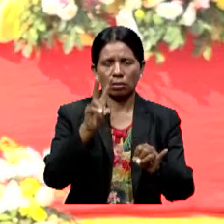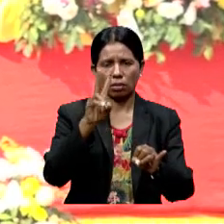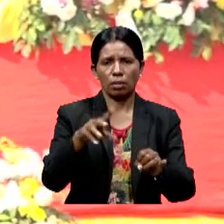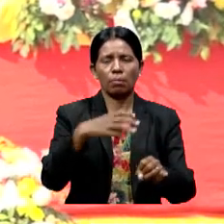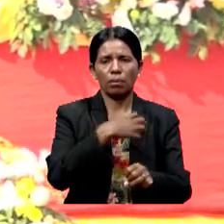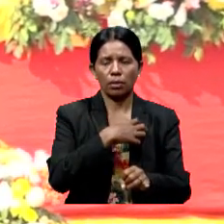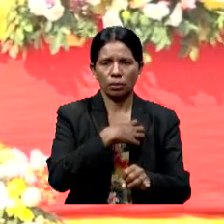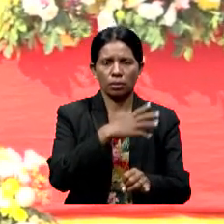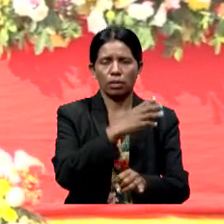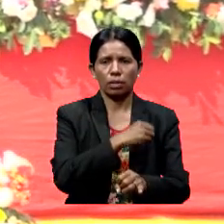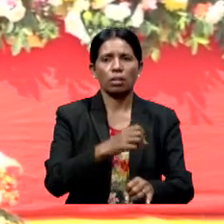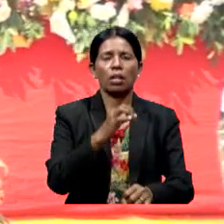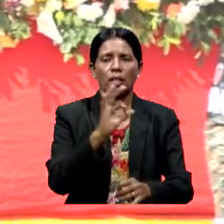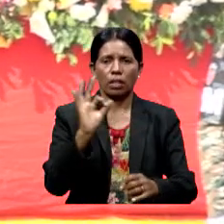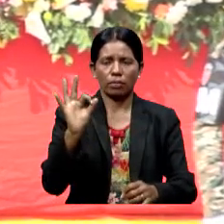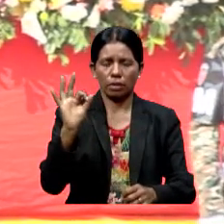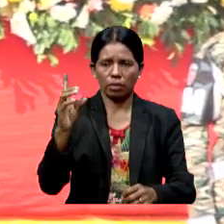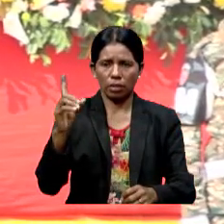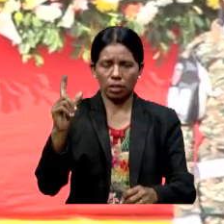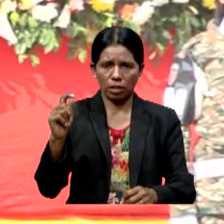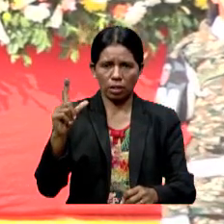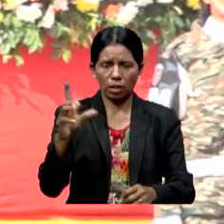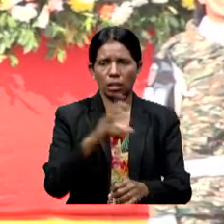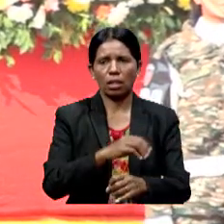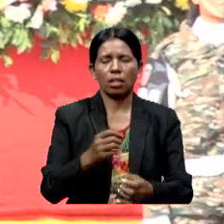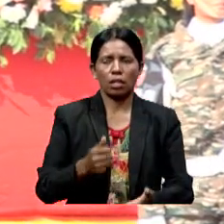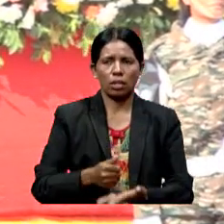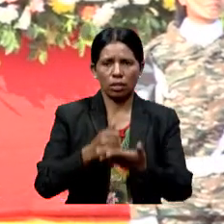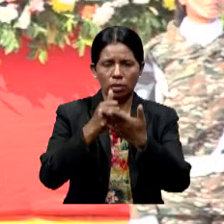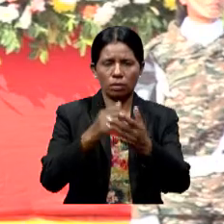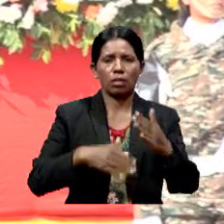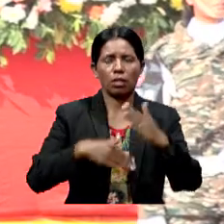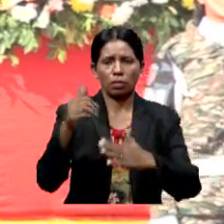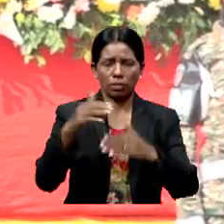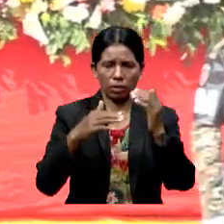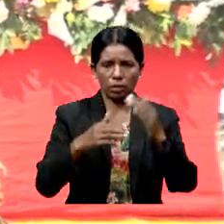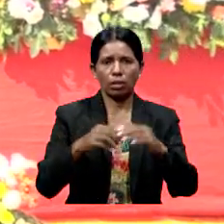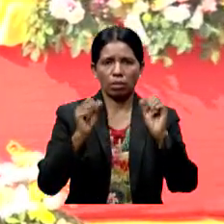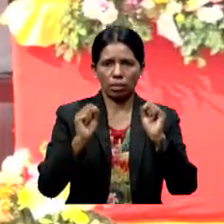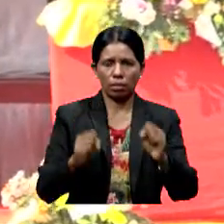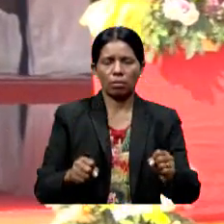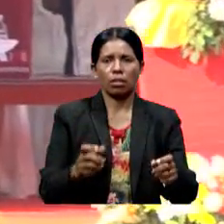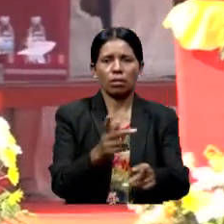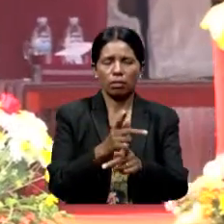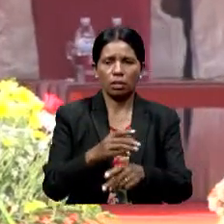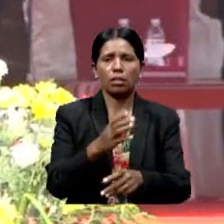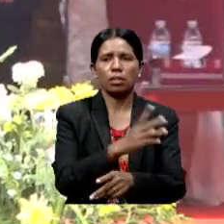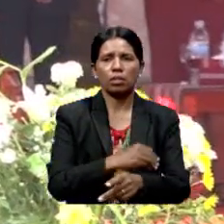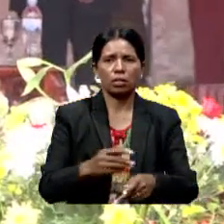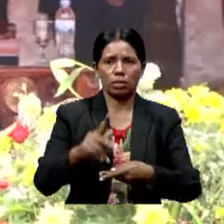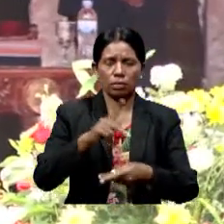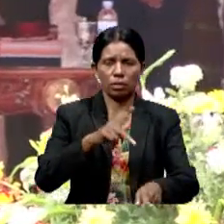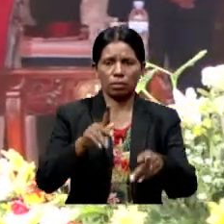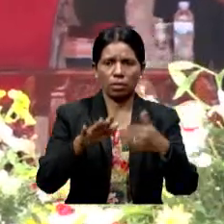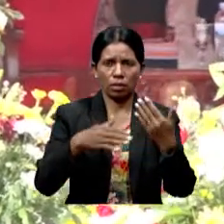PNTL no FFDTL e a recurso humano, facilidade na infraestrutura. Não é mais para proteção civil, nem bem mudar